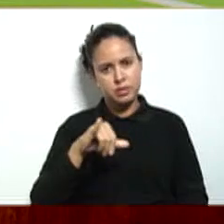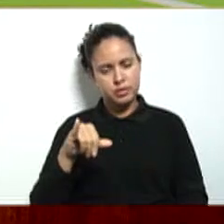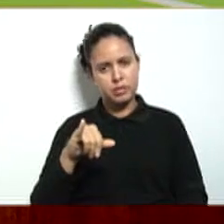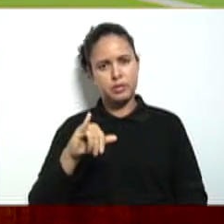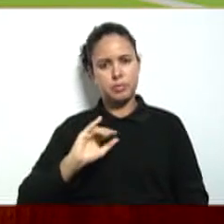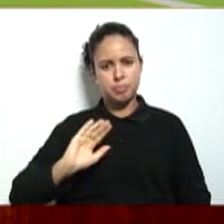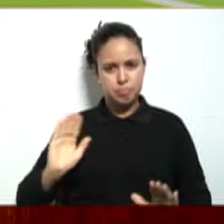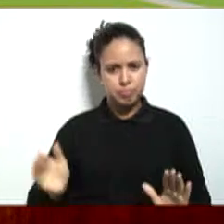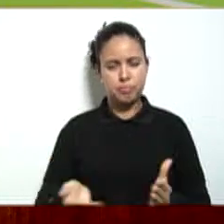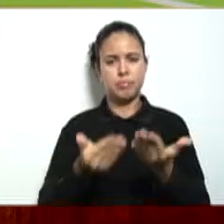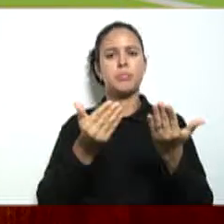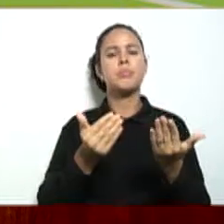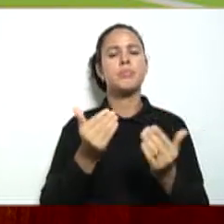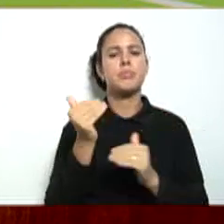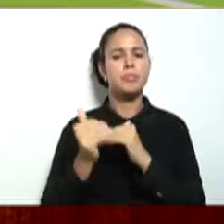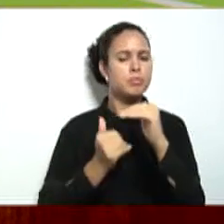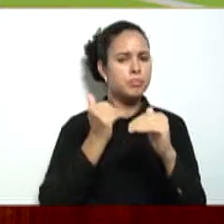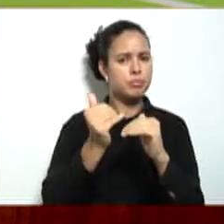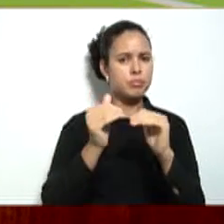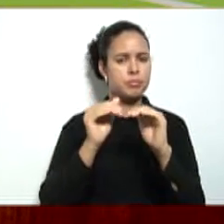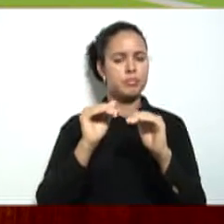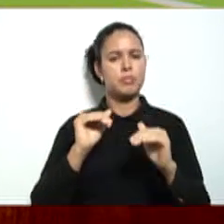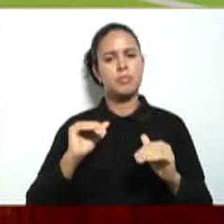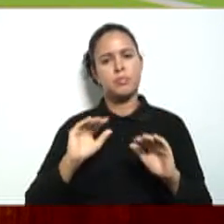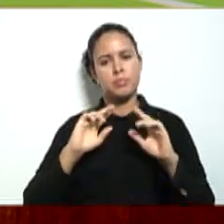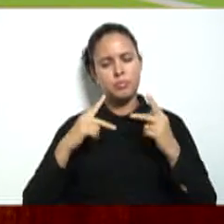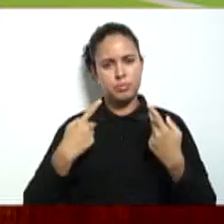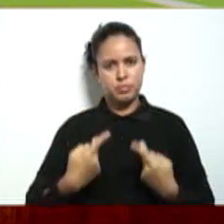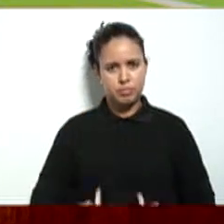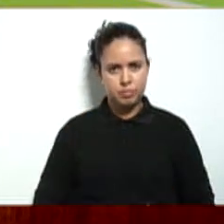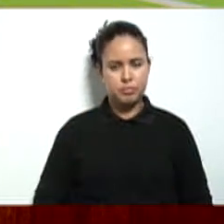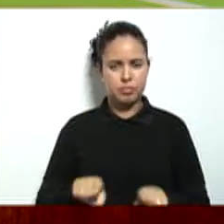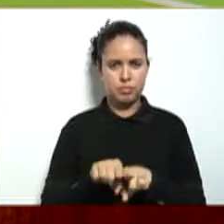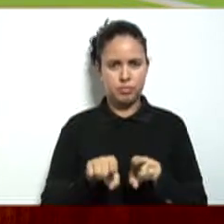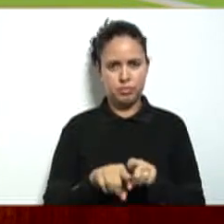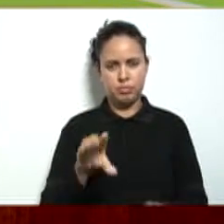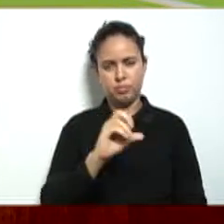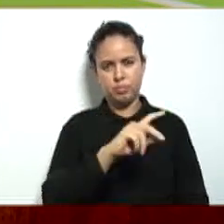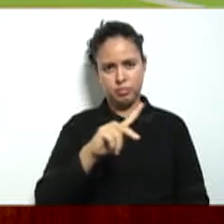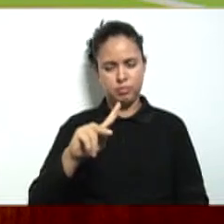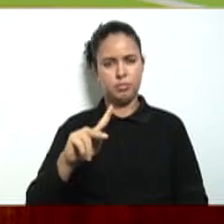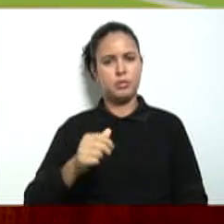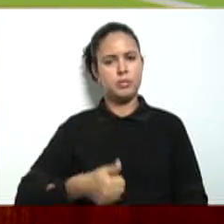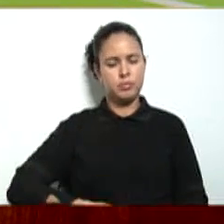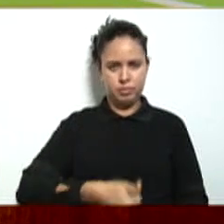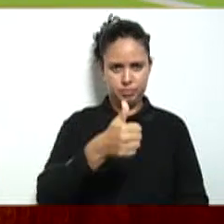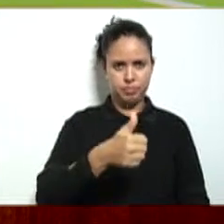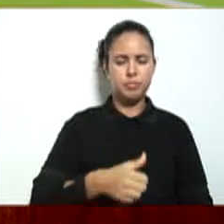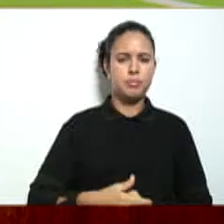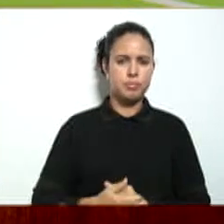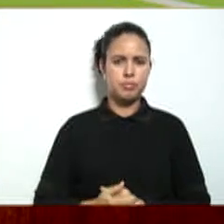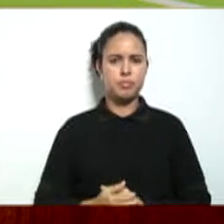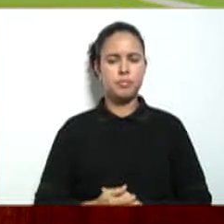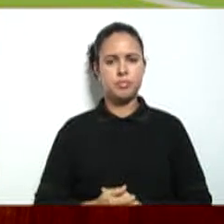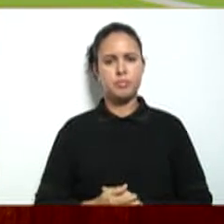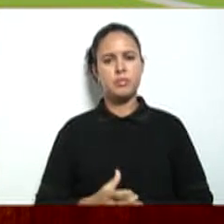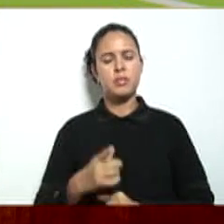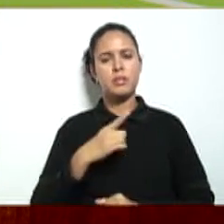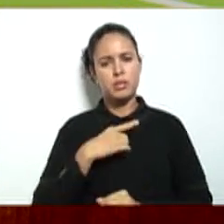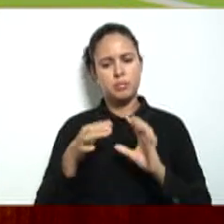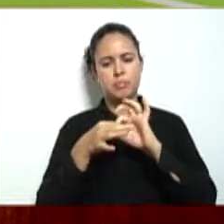de desenvolvimento humano, inclusive nas cooperativas mais bem-sucedidas, como você citou. De fato, tem uma